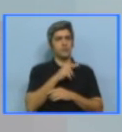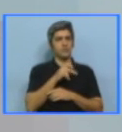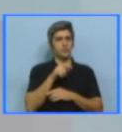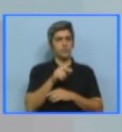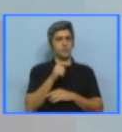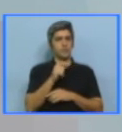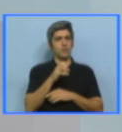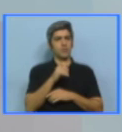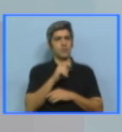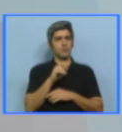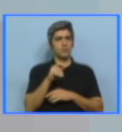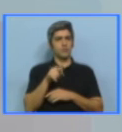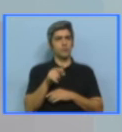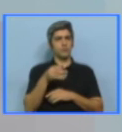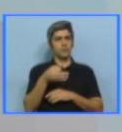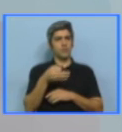agência.eclesia.pt.